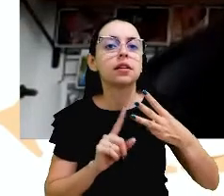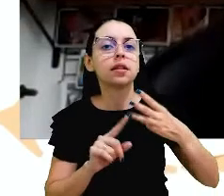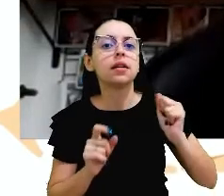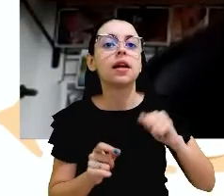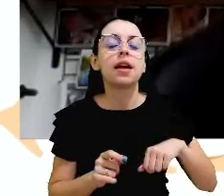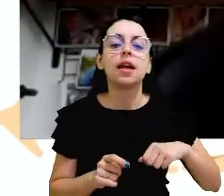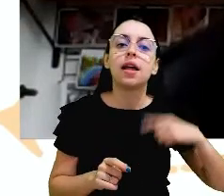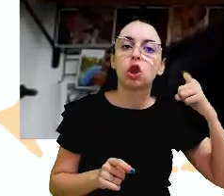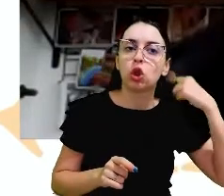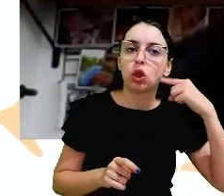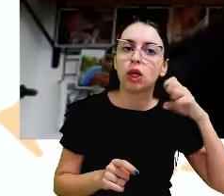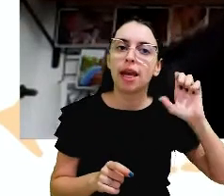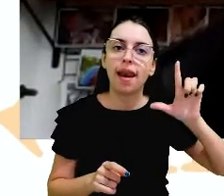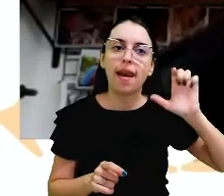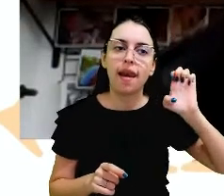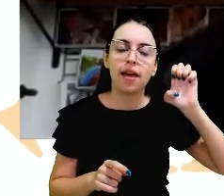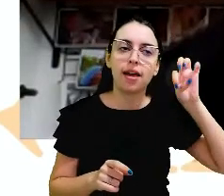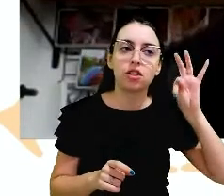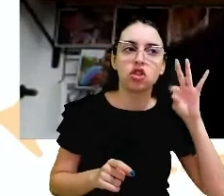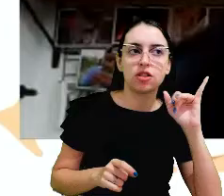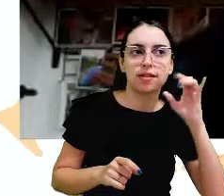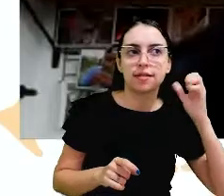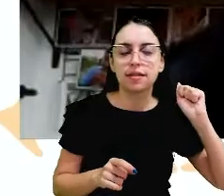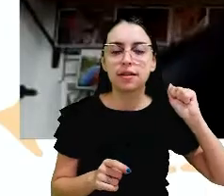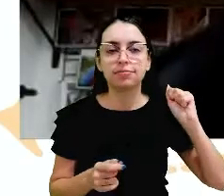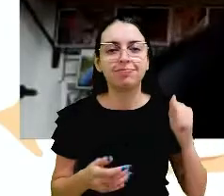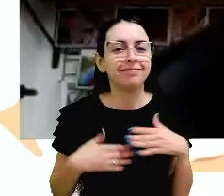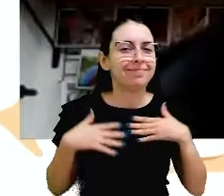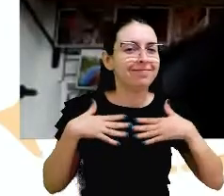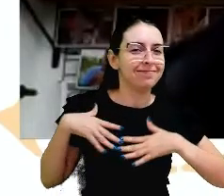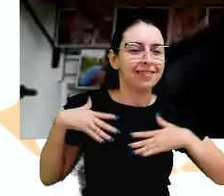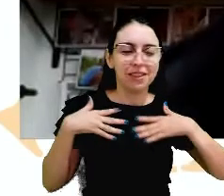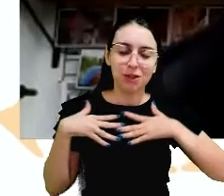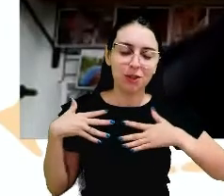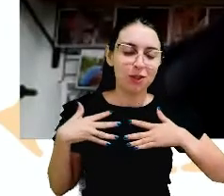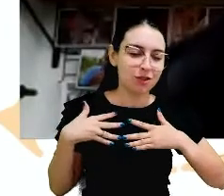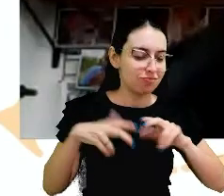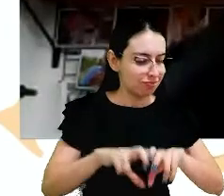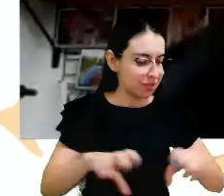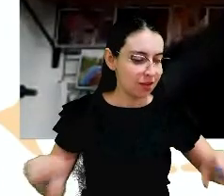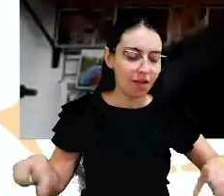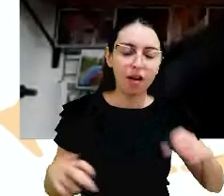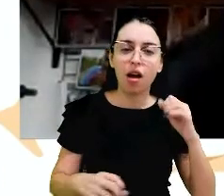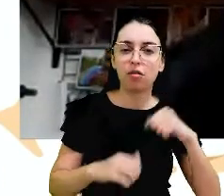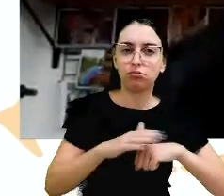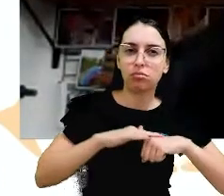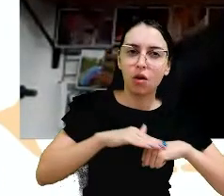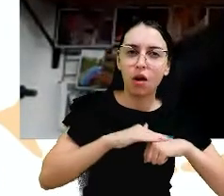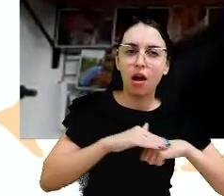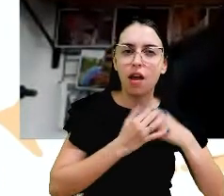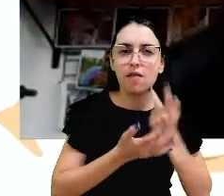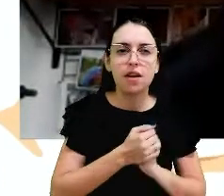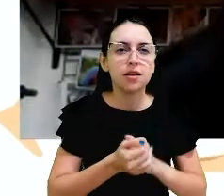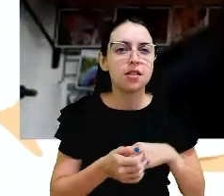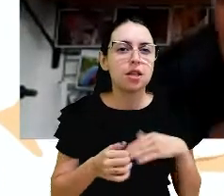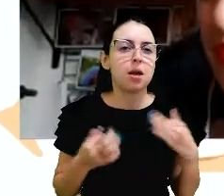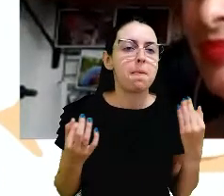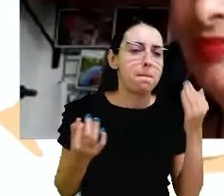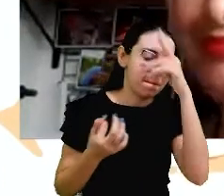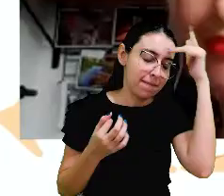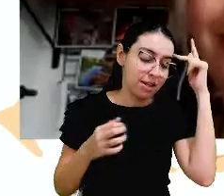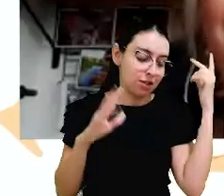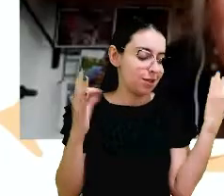Letícia Lopes. É uma satisfação dividir essa mesa, essa conversa com pessoas tão ilustres,